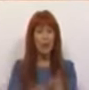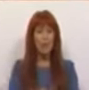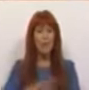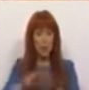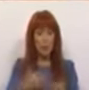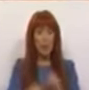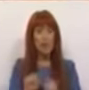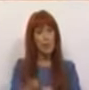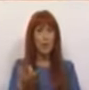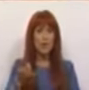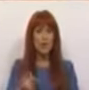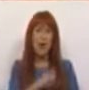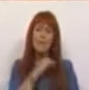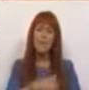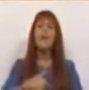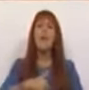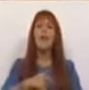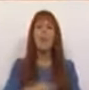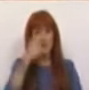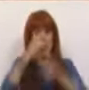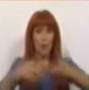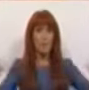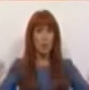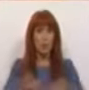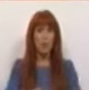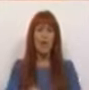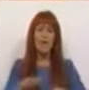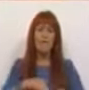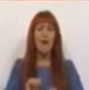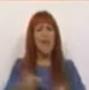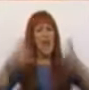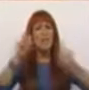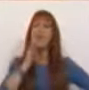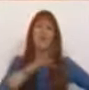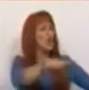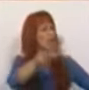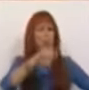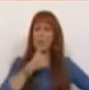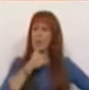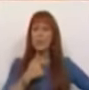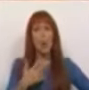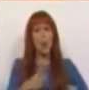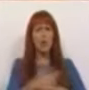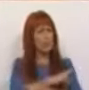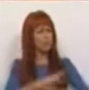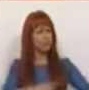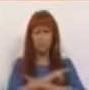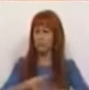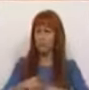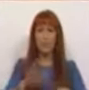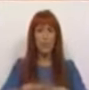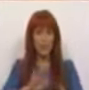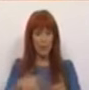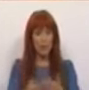desta proposta do PCP permitirá aos consumidores exercerem a sua liberdade de escolha, que hoje lhes continua a ser negada. Com